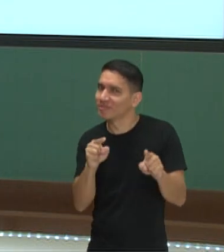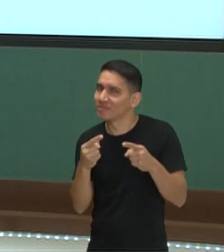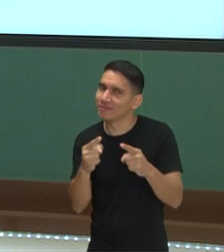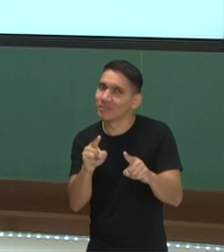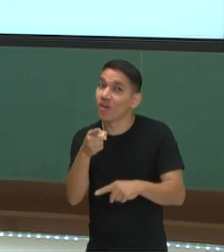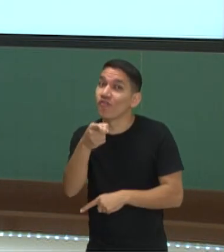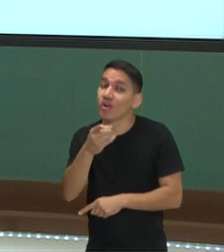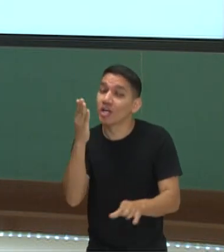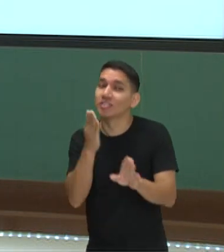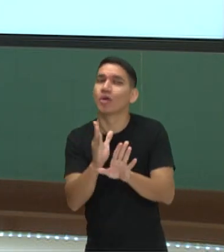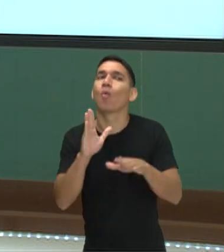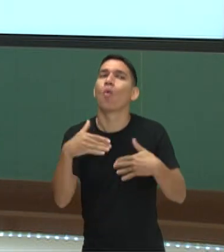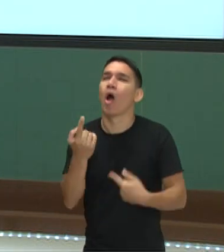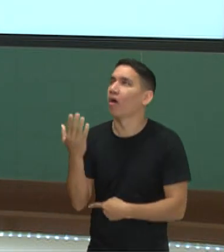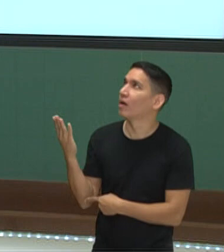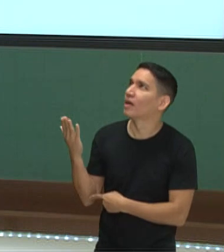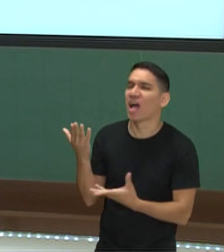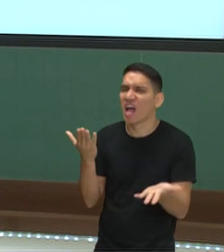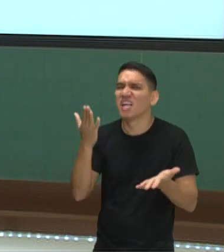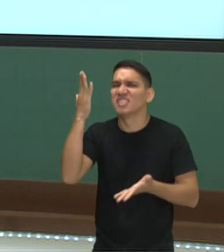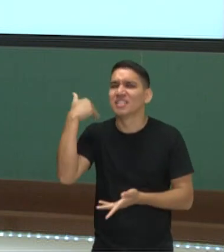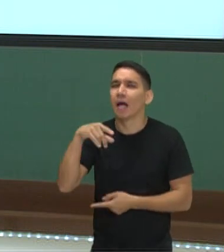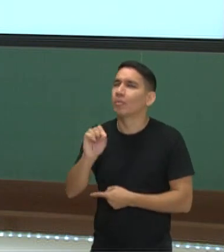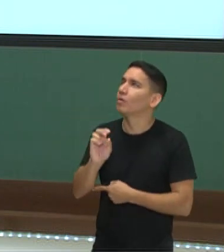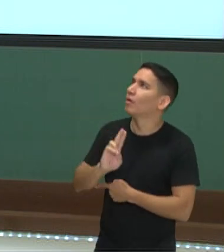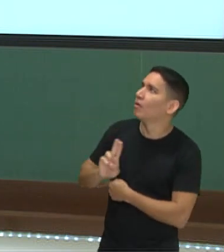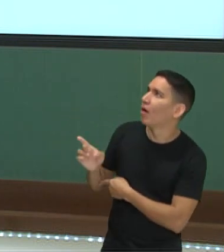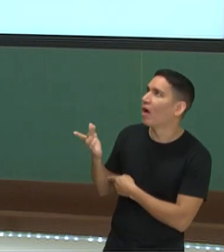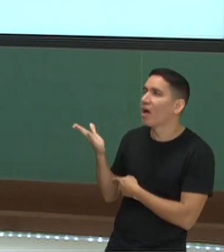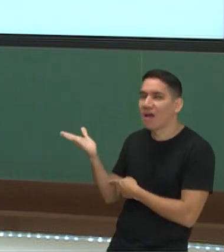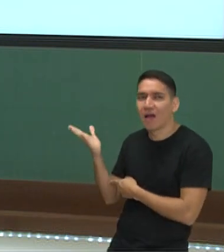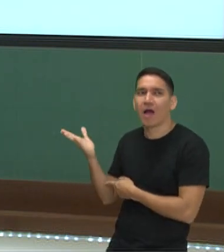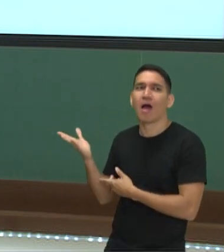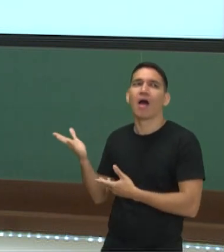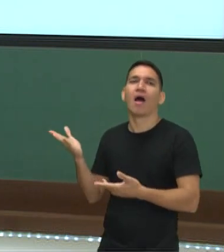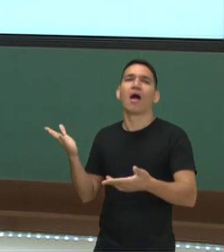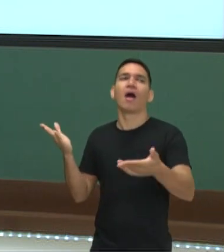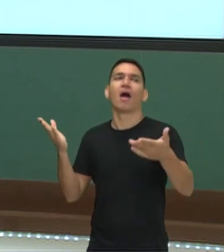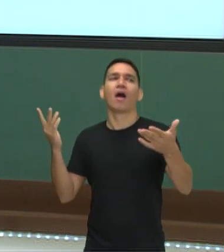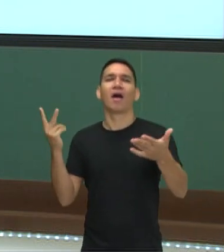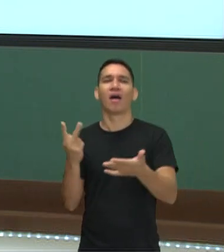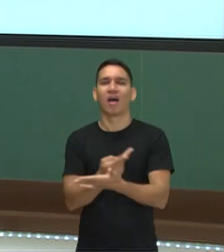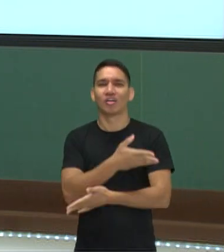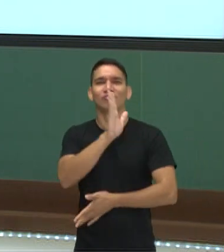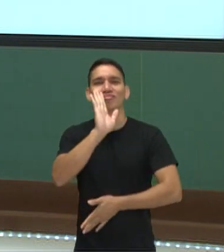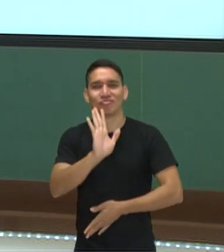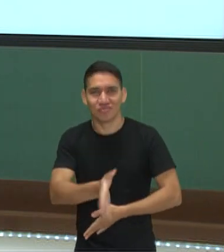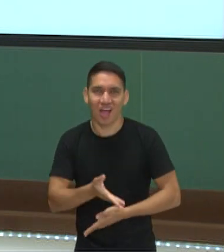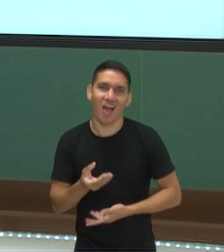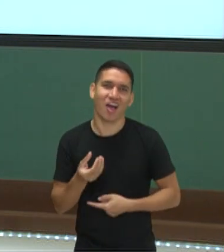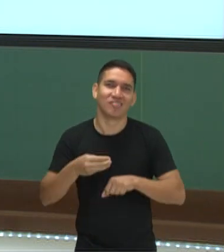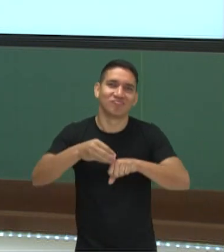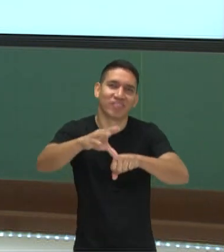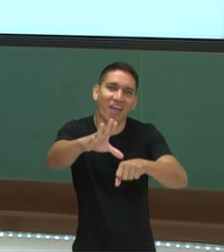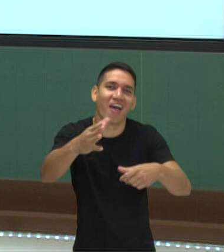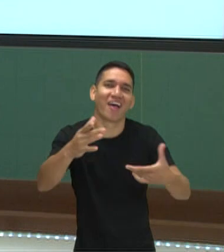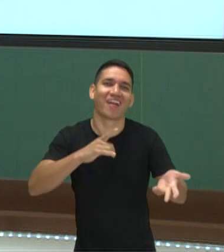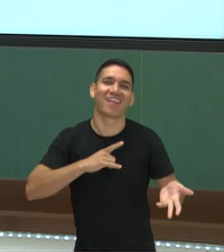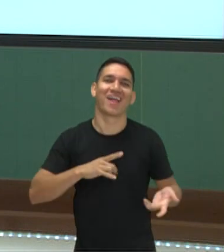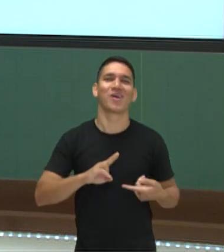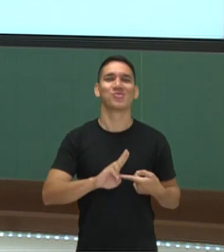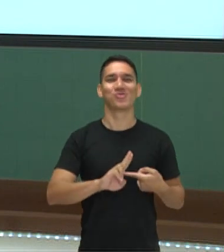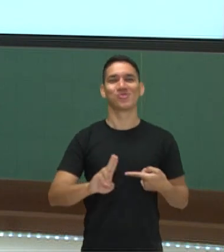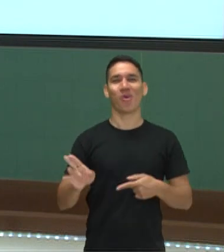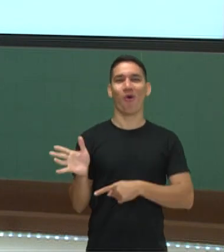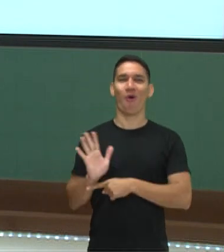você descobrir qual é. Ah, mas Fabiano, você escreveu ali no... eu dei spoiler. Eu contei o nome do